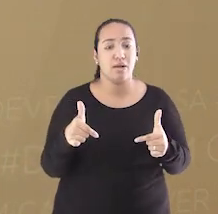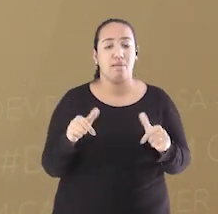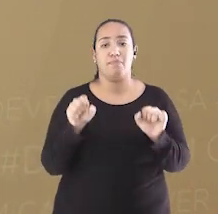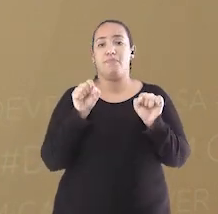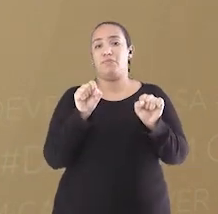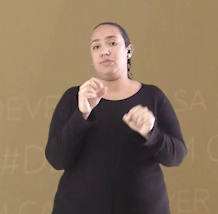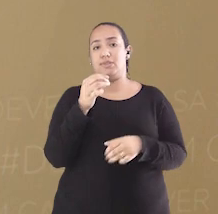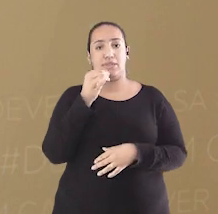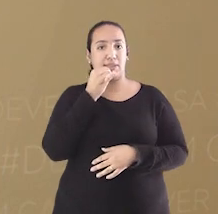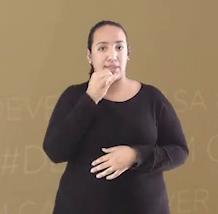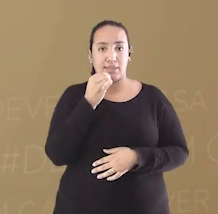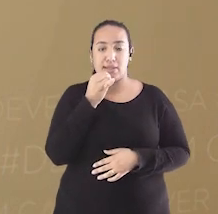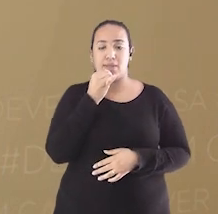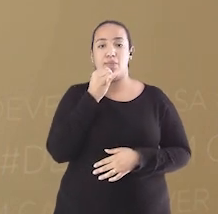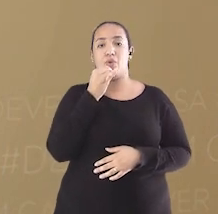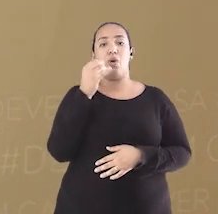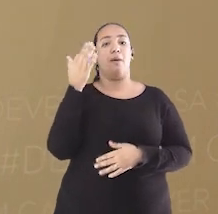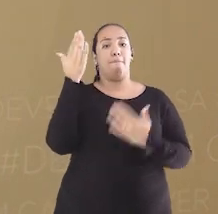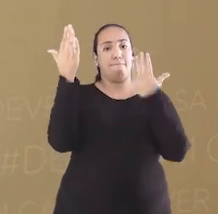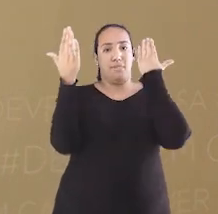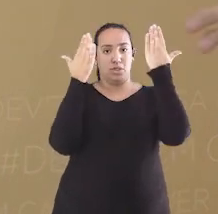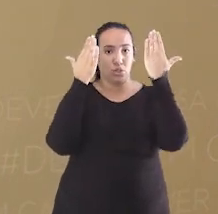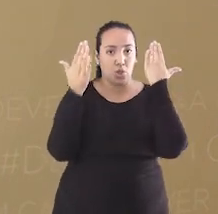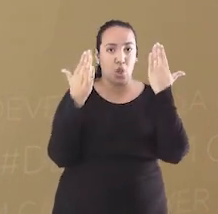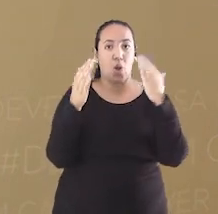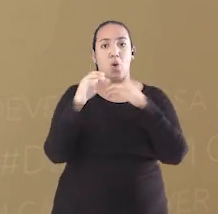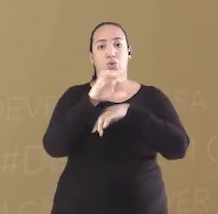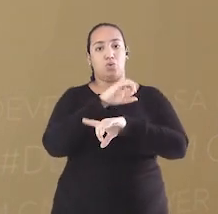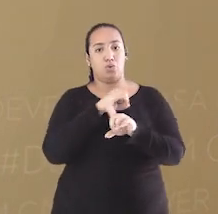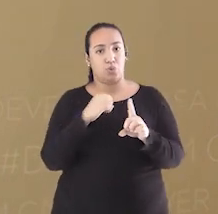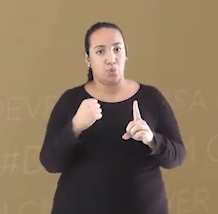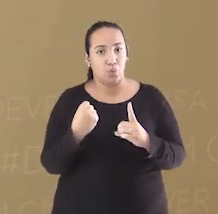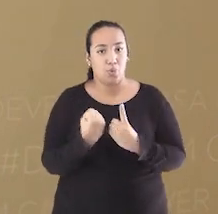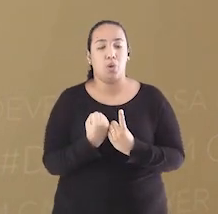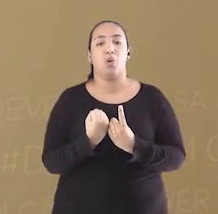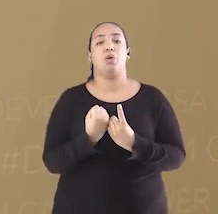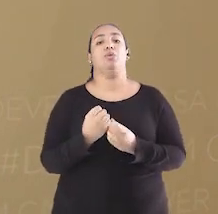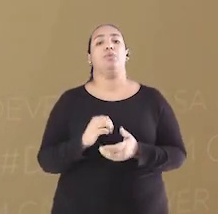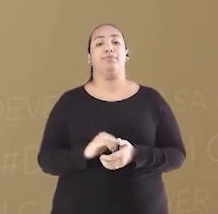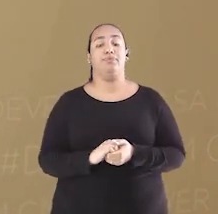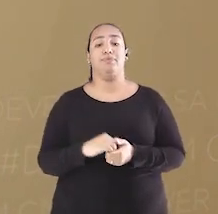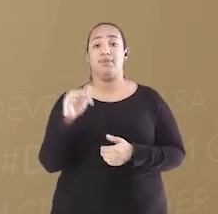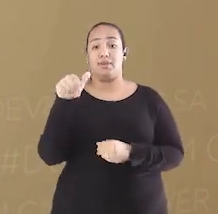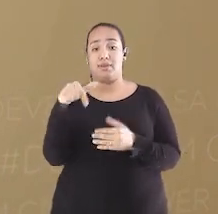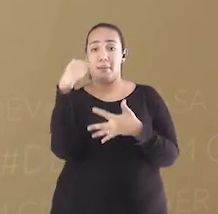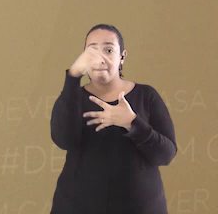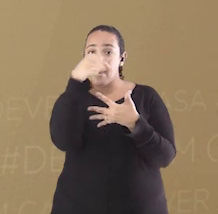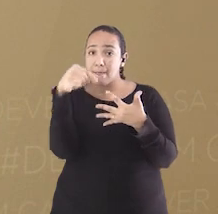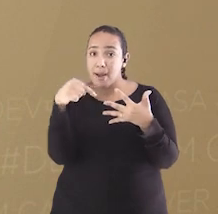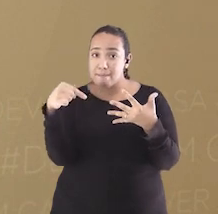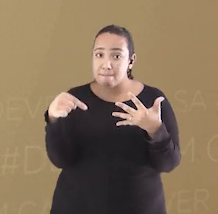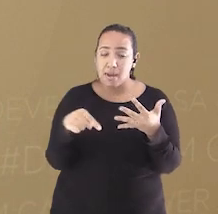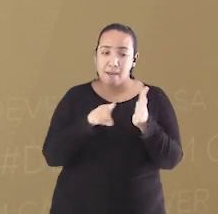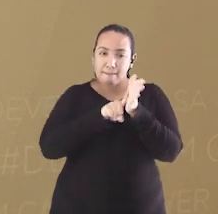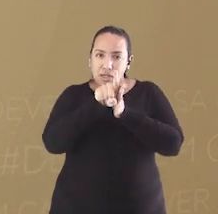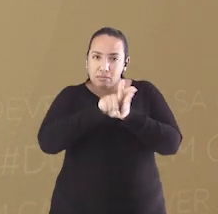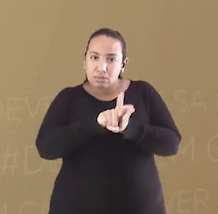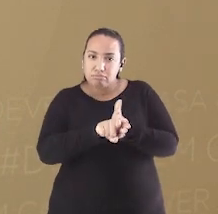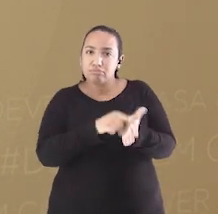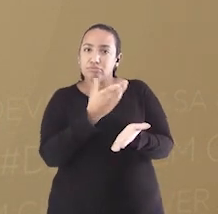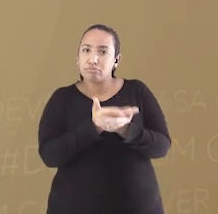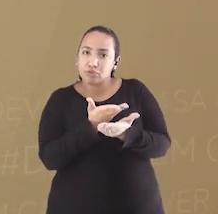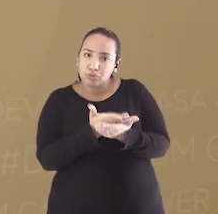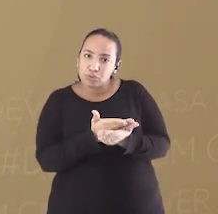fator biológico, o fator psicológico, o fator social. E esses fatores, eles são profundamente estudados aí